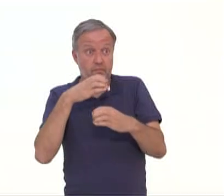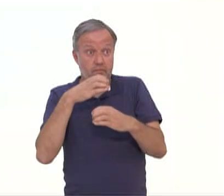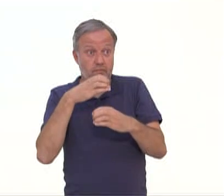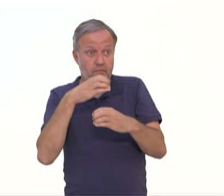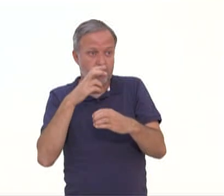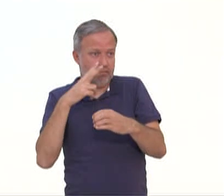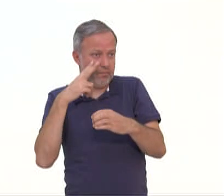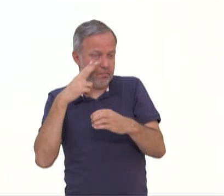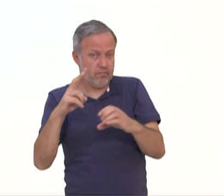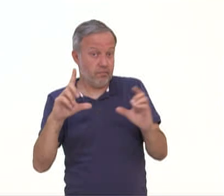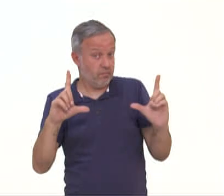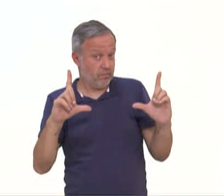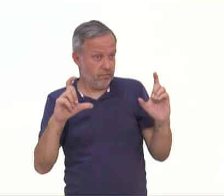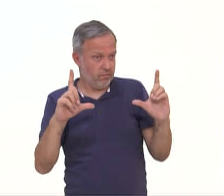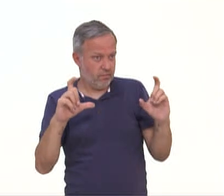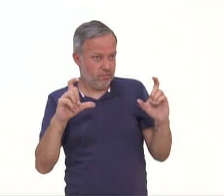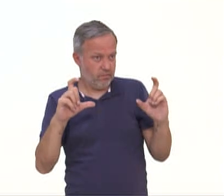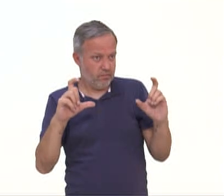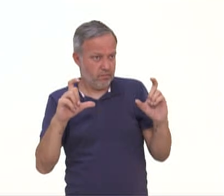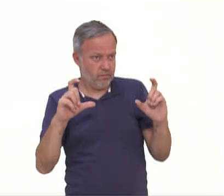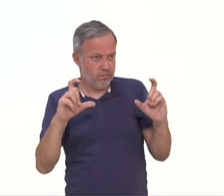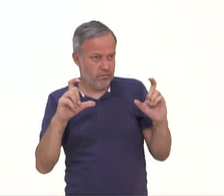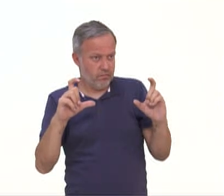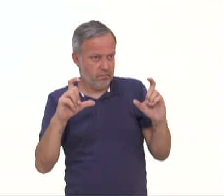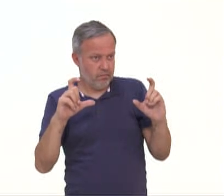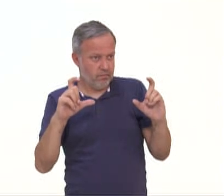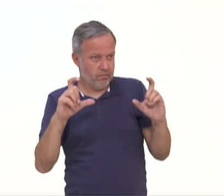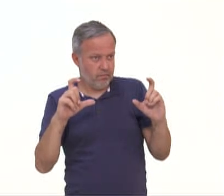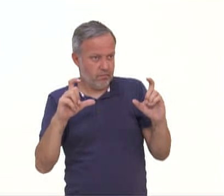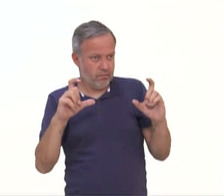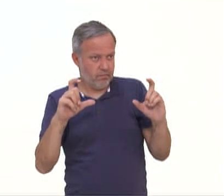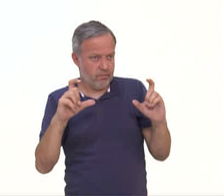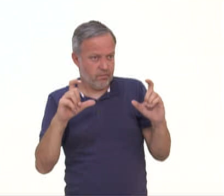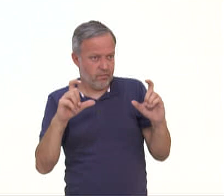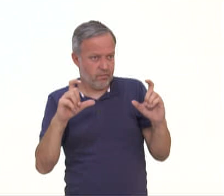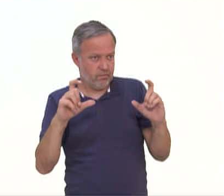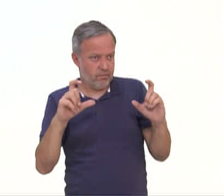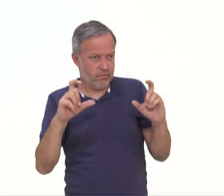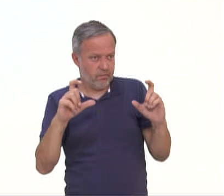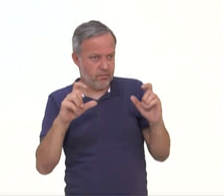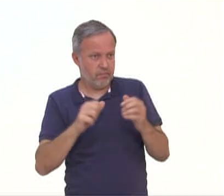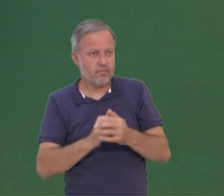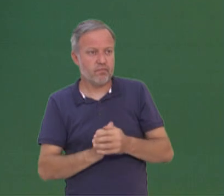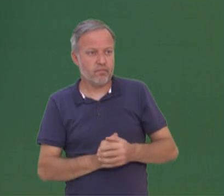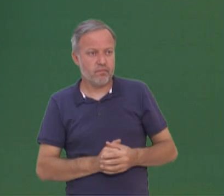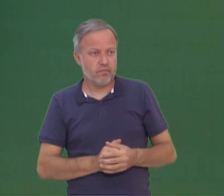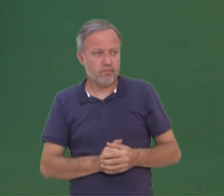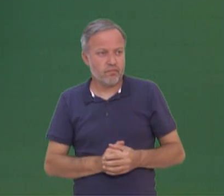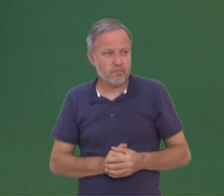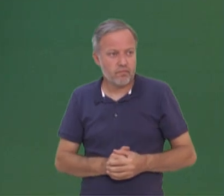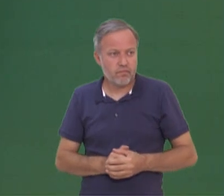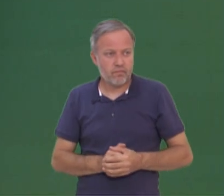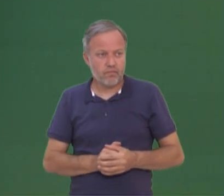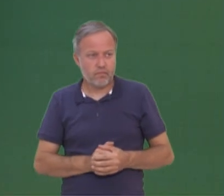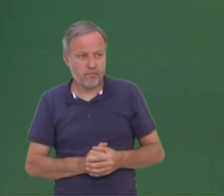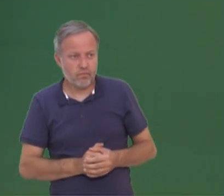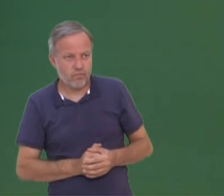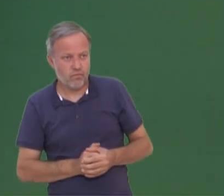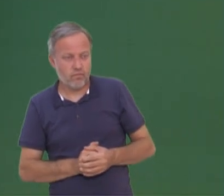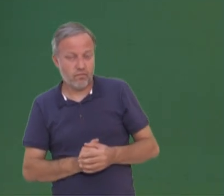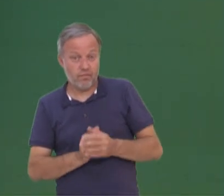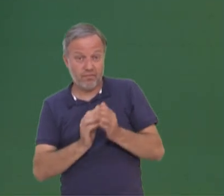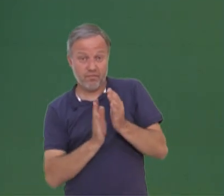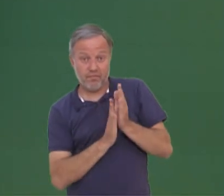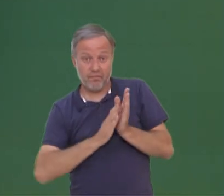imagem? Assim. Nossa, professor, estou vendo um monte de rabisco. Não, eu vou te mostrar. Aqui, ó, essa